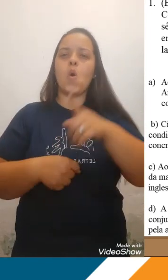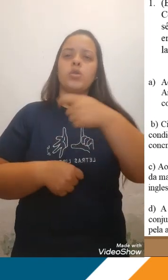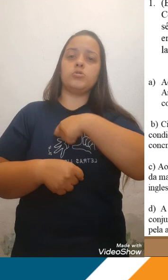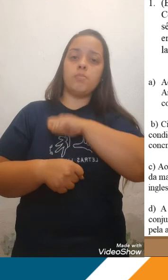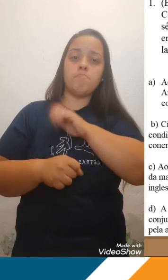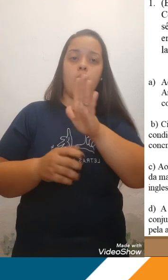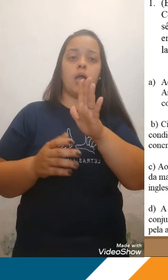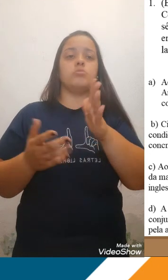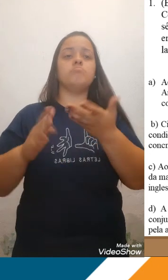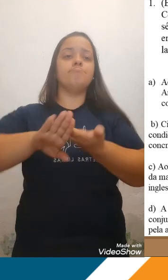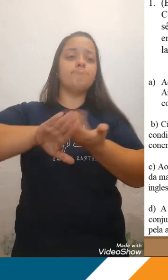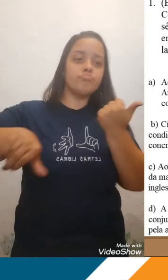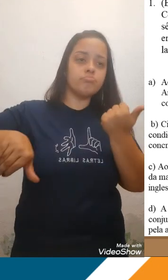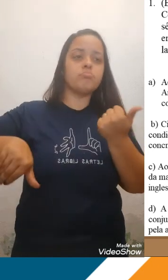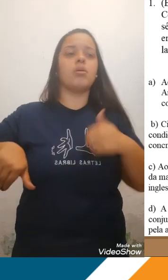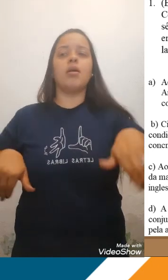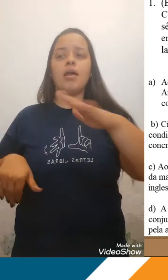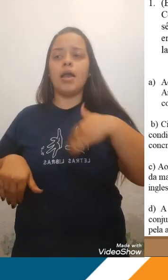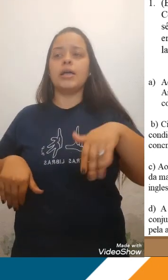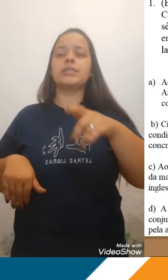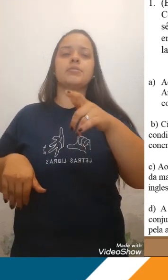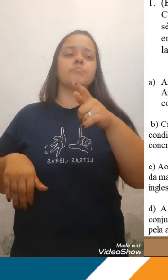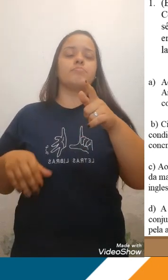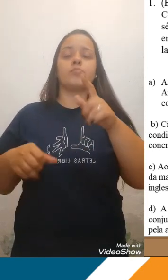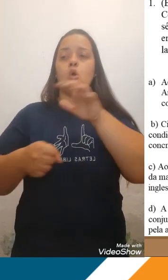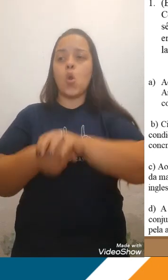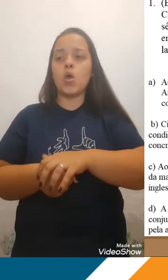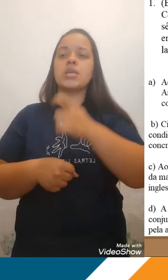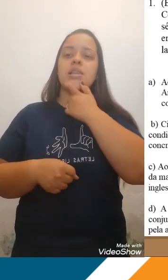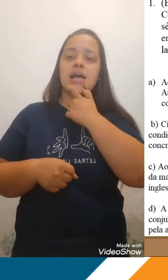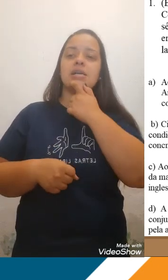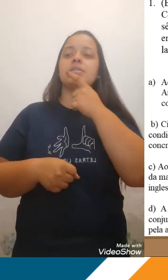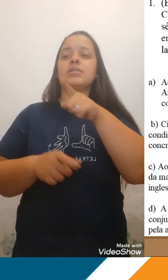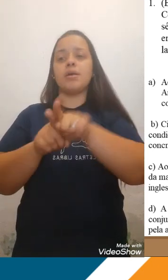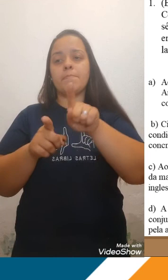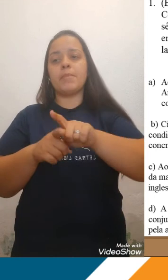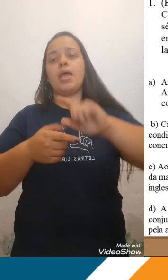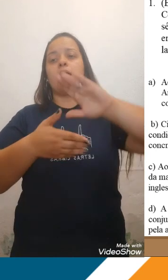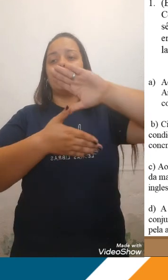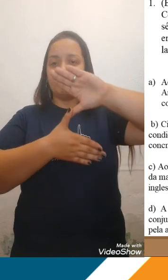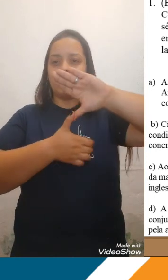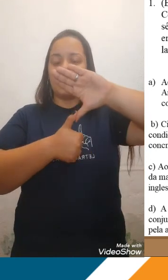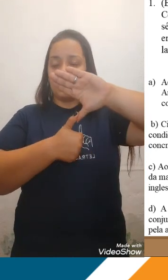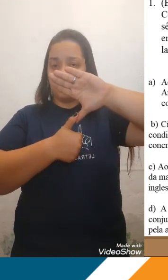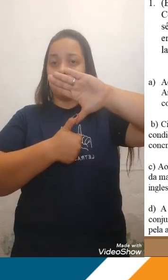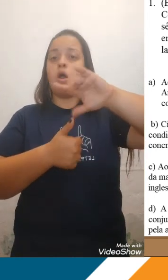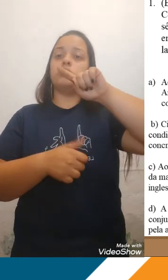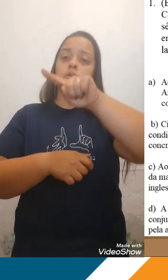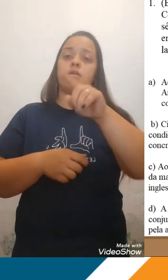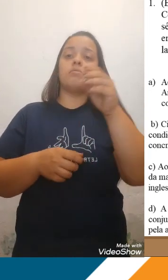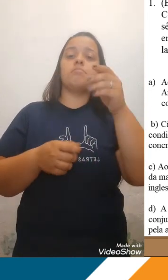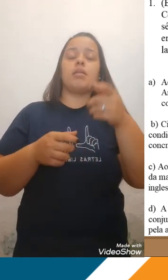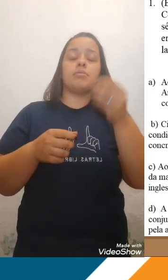modelo republicano escolhido pelas colônias inglesas da América do Norte ao se emanciparem. Aqui temos mais uma